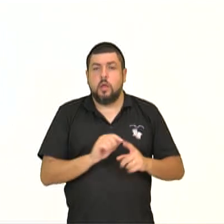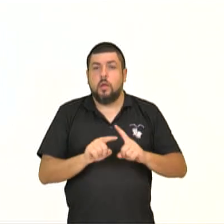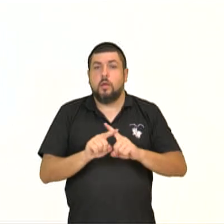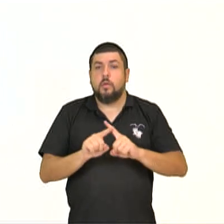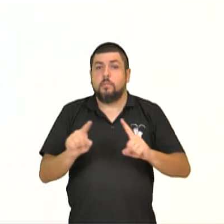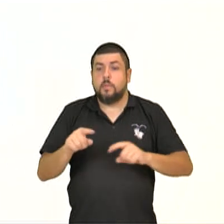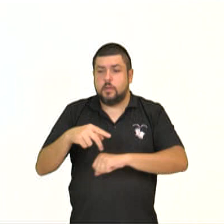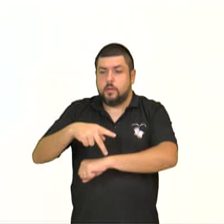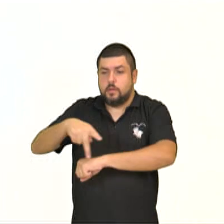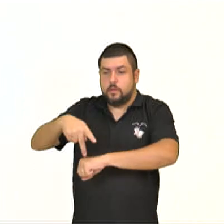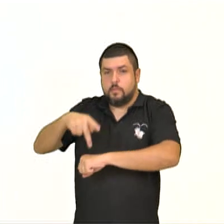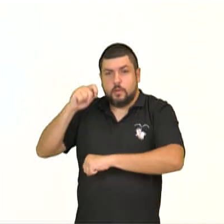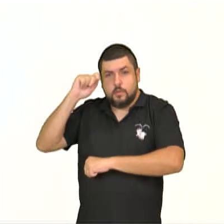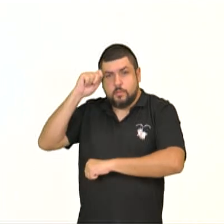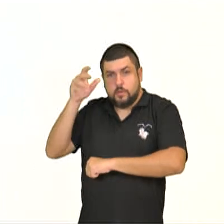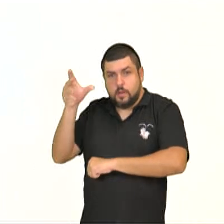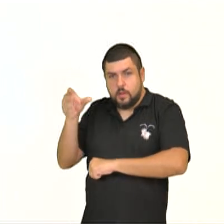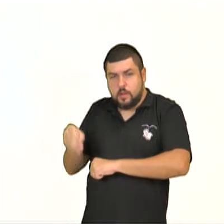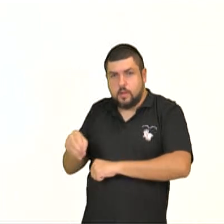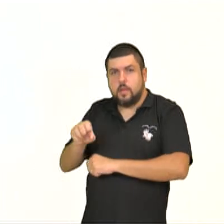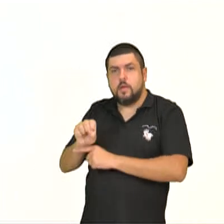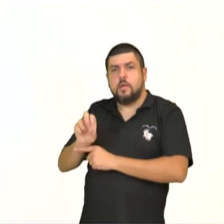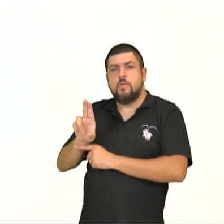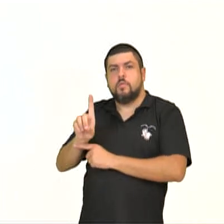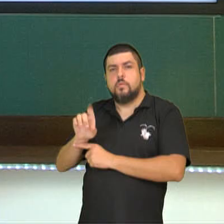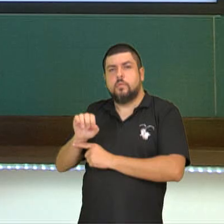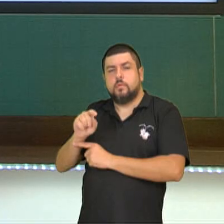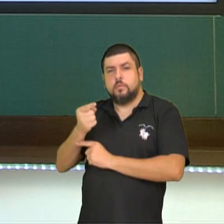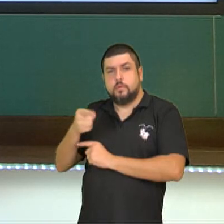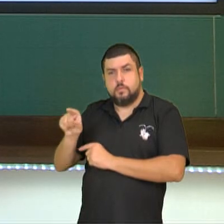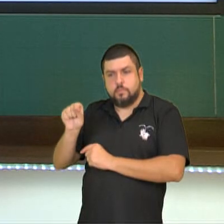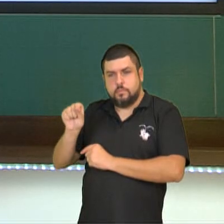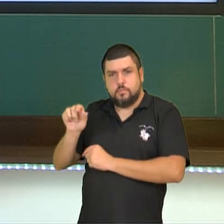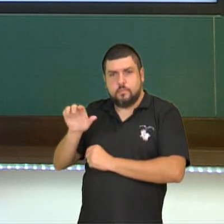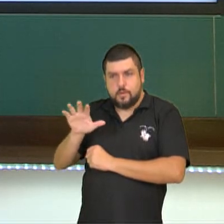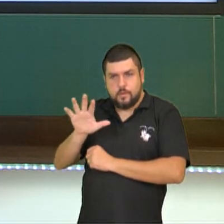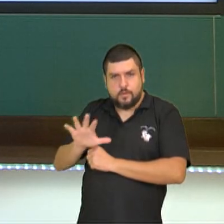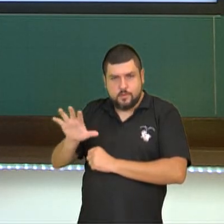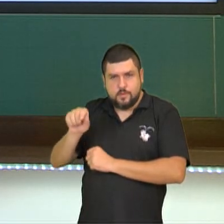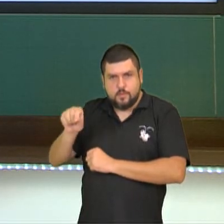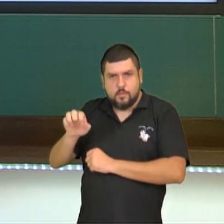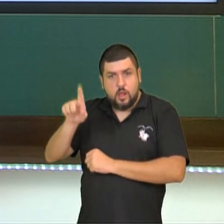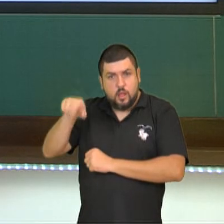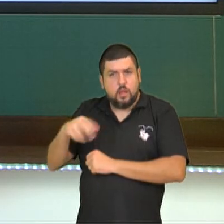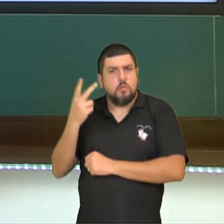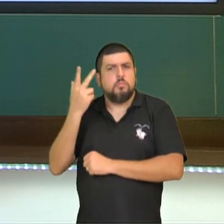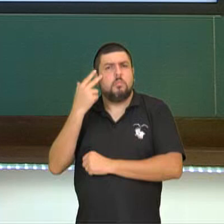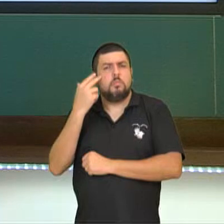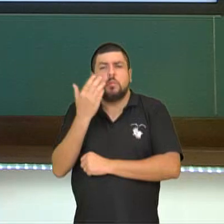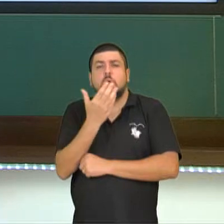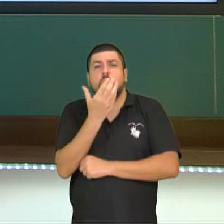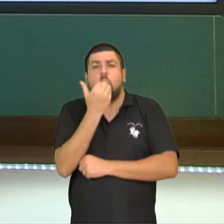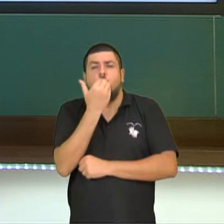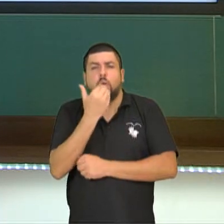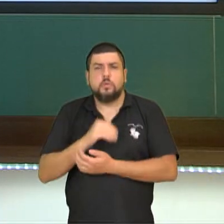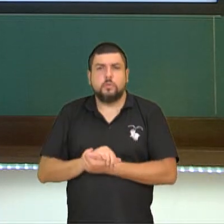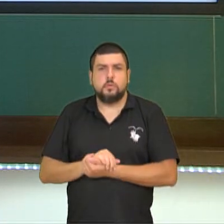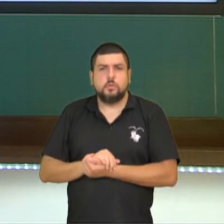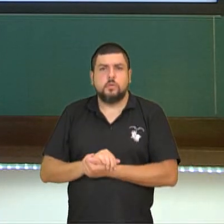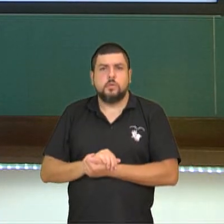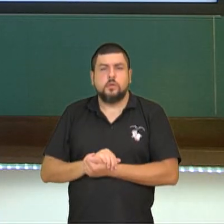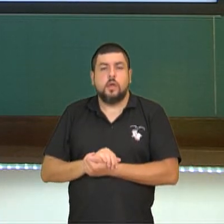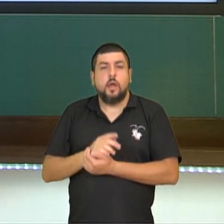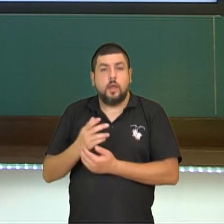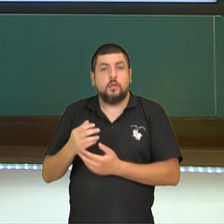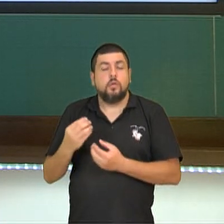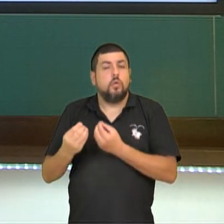do Sudão, atual região do Reino de Kush, é prato típico local. E a relação entre o sorgo e o Kush